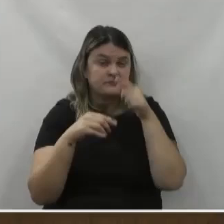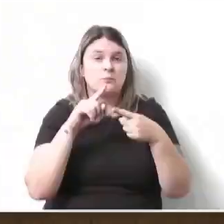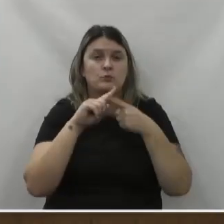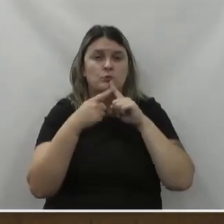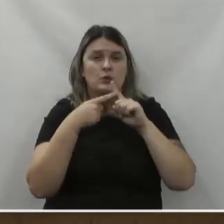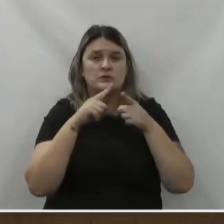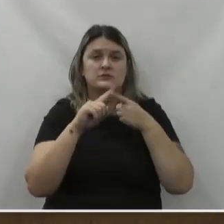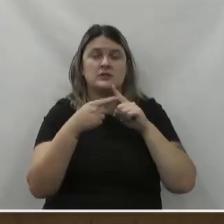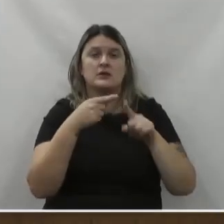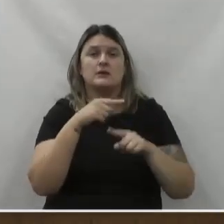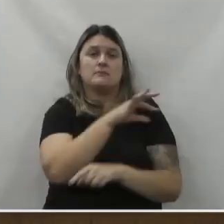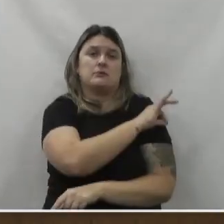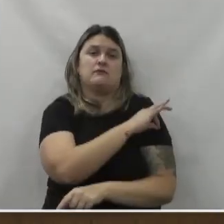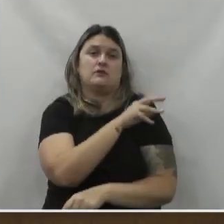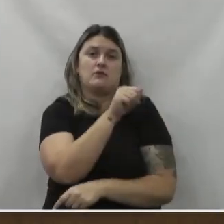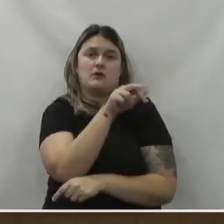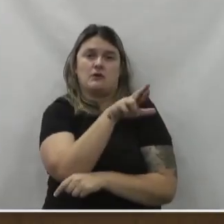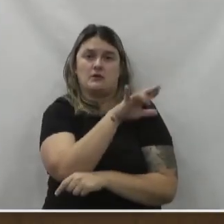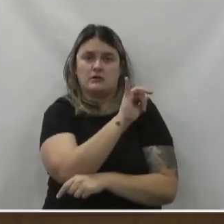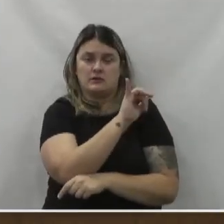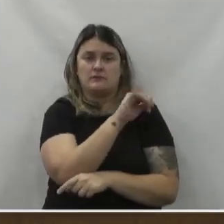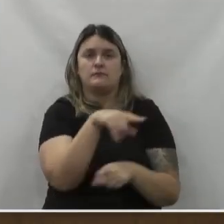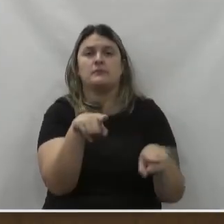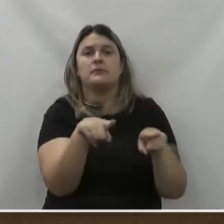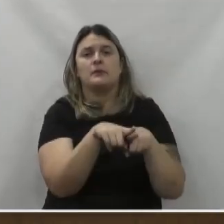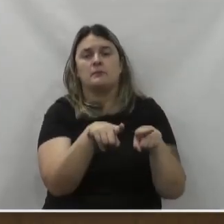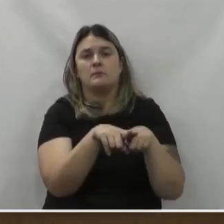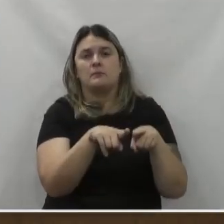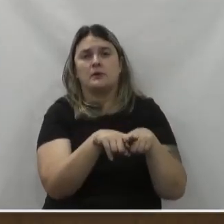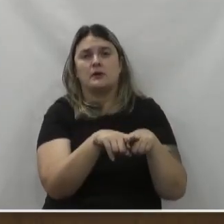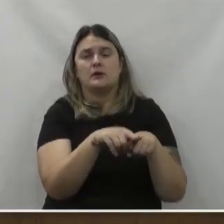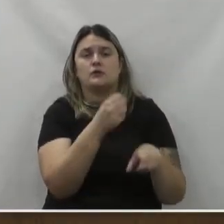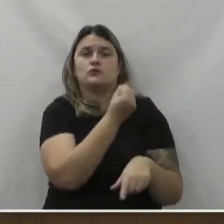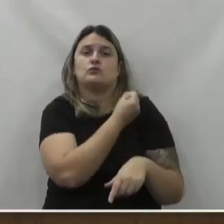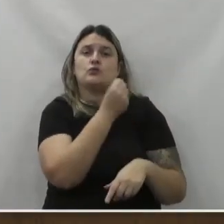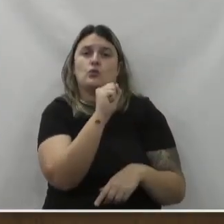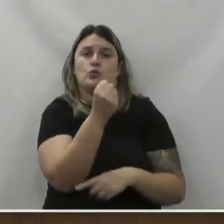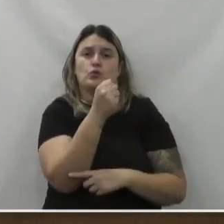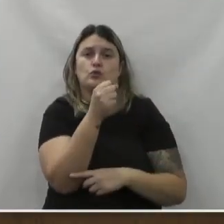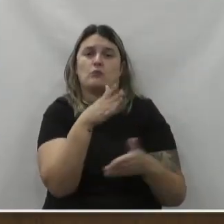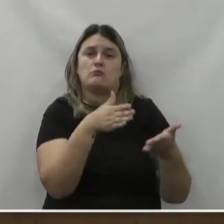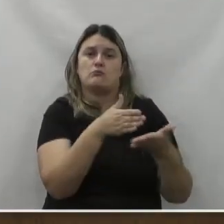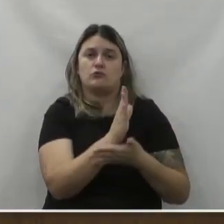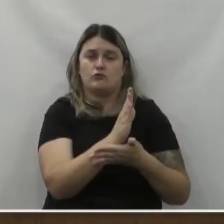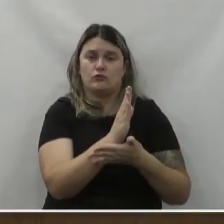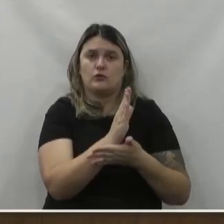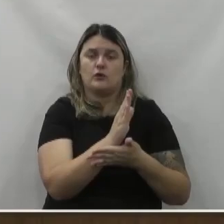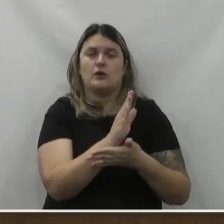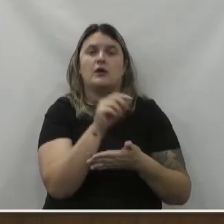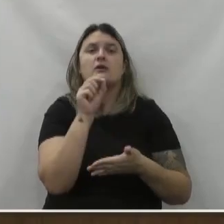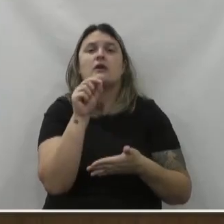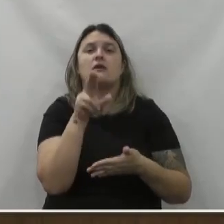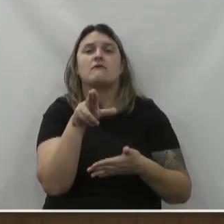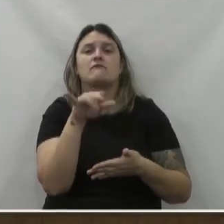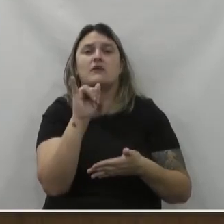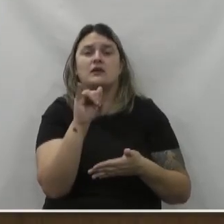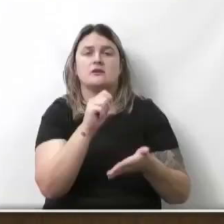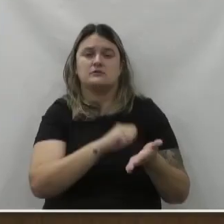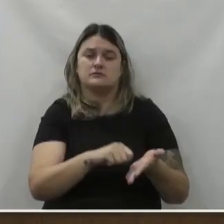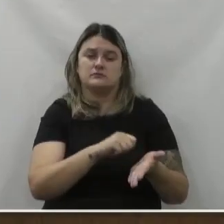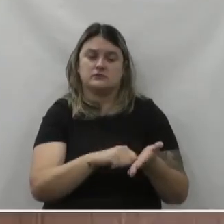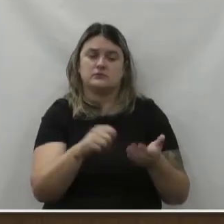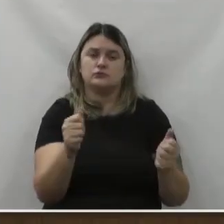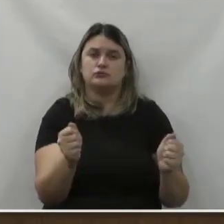do prefeito Ari. E também o número 8, que foi aprovado também, que hoje quem vai passar a assinar